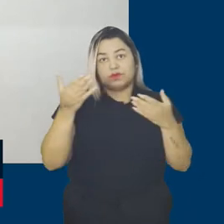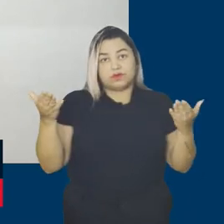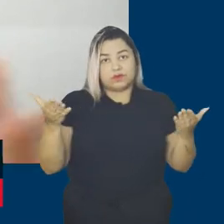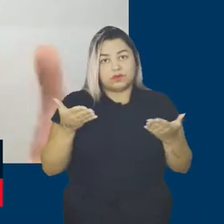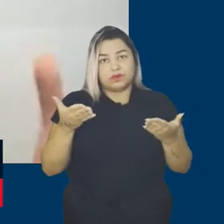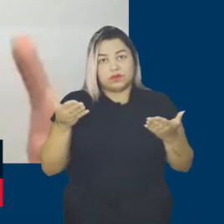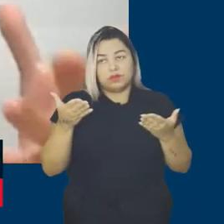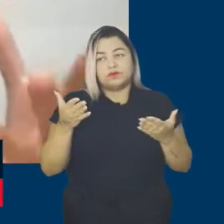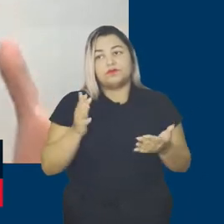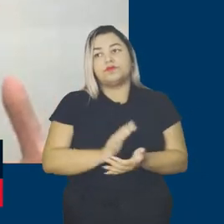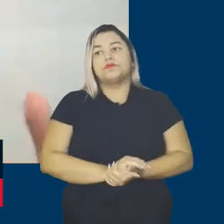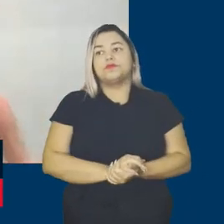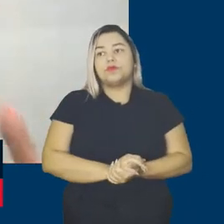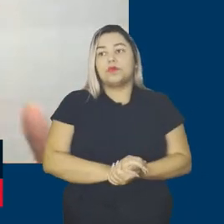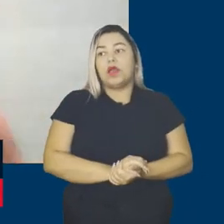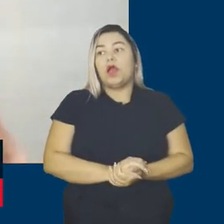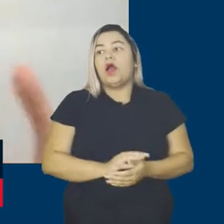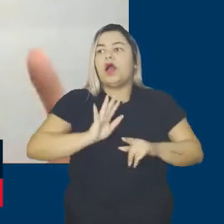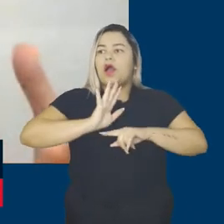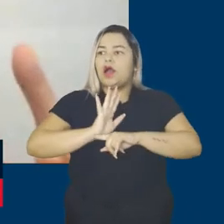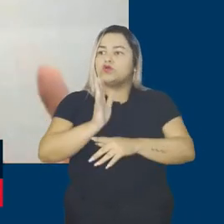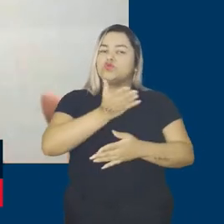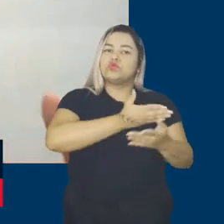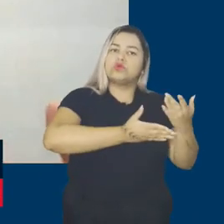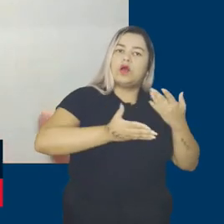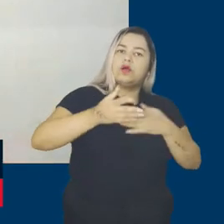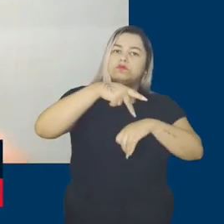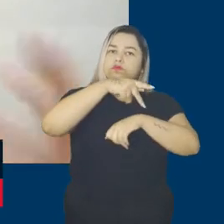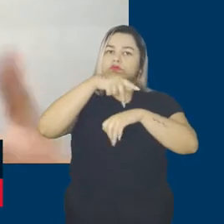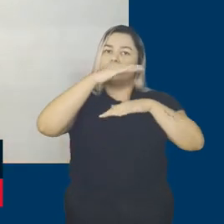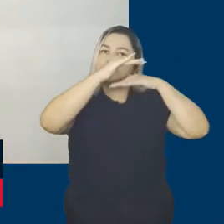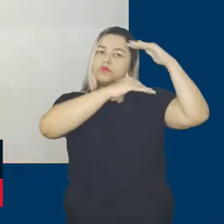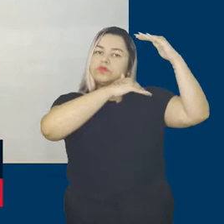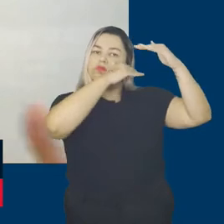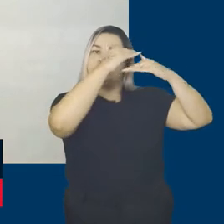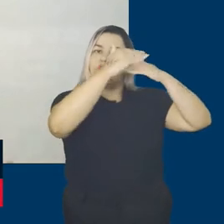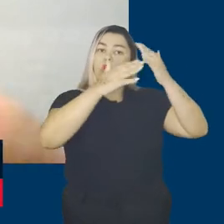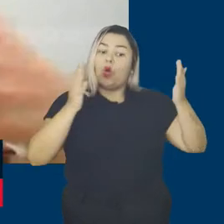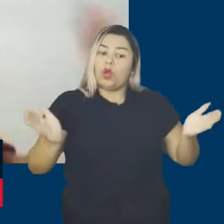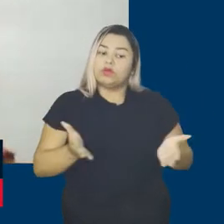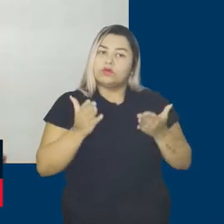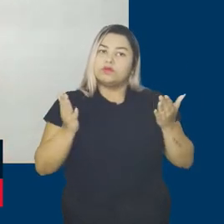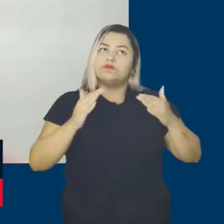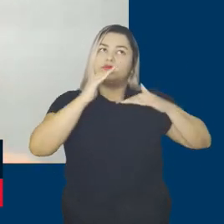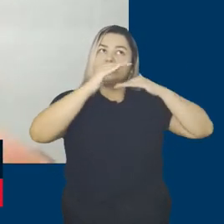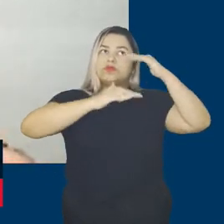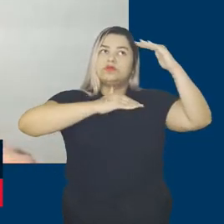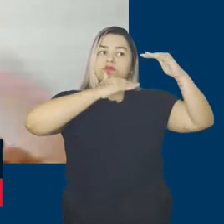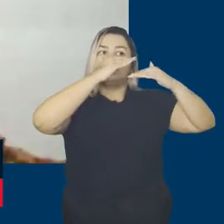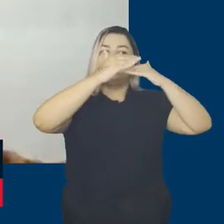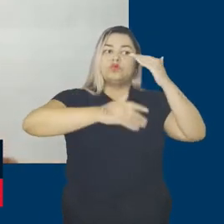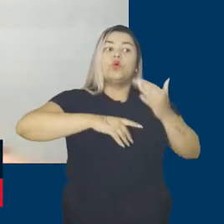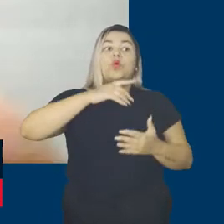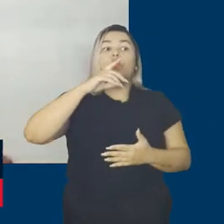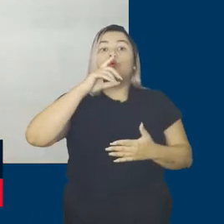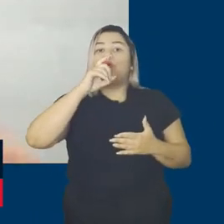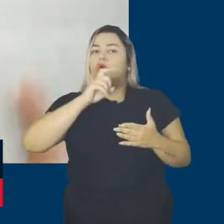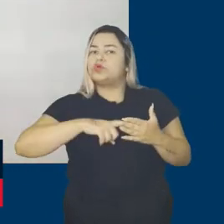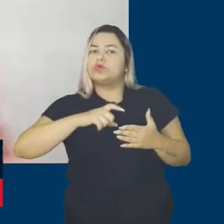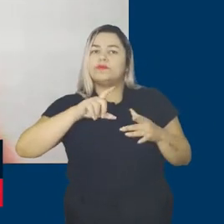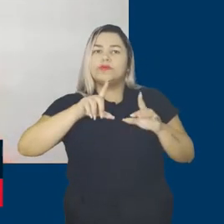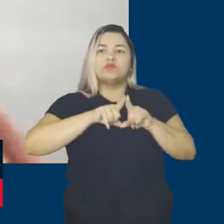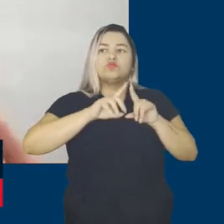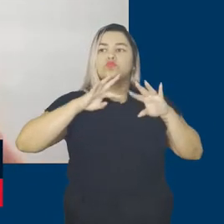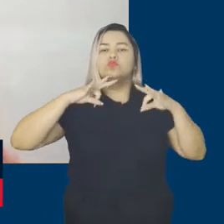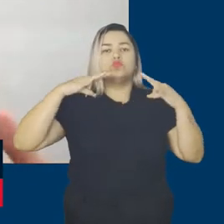Primeiro, ajudar o país, né, na agenda de desenvolvimento, como fomentador do desenvolvimento, com crédito, com um conjunto de